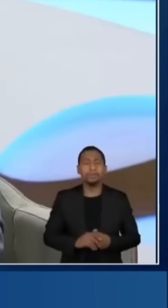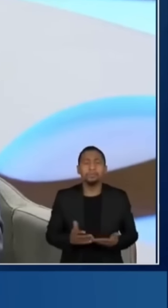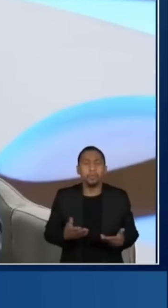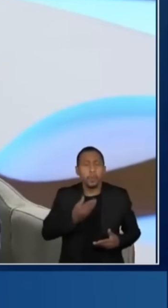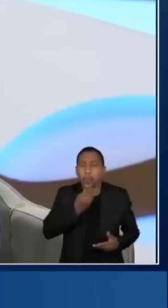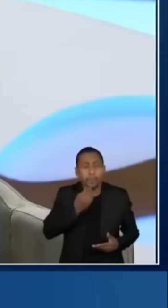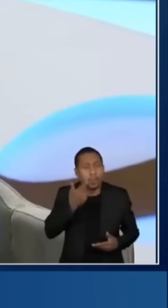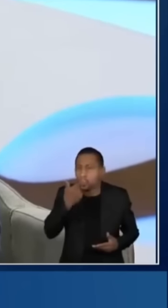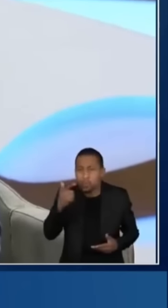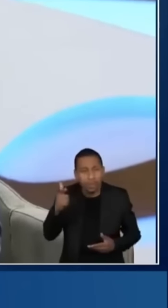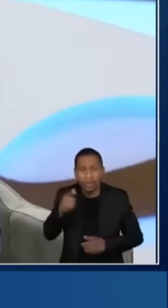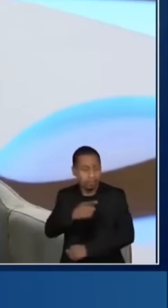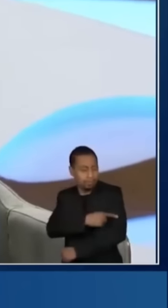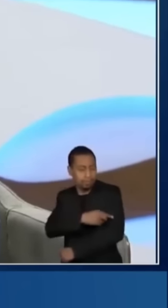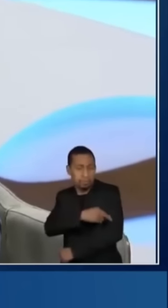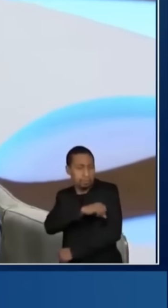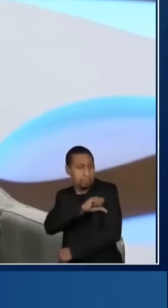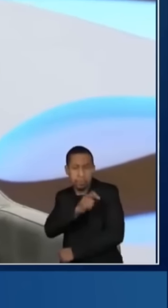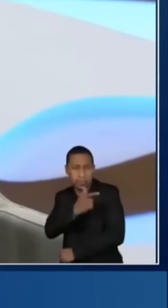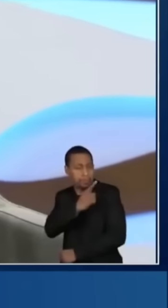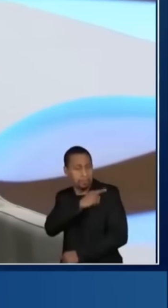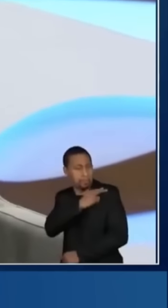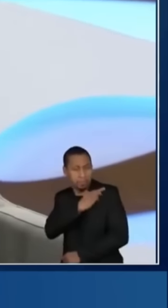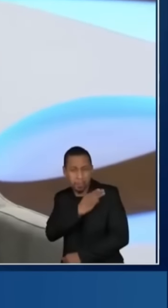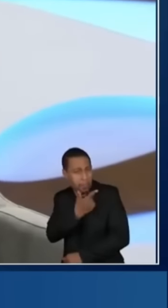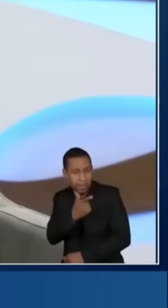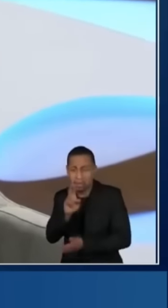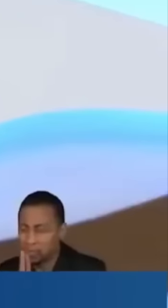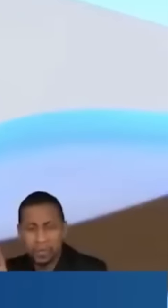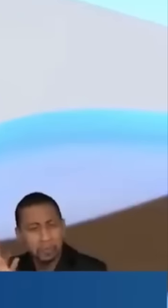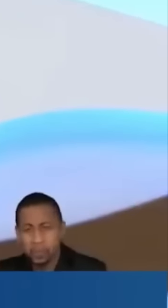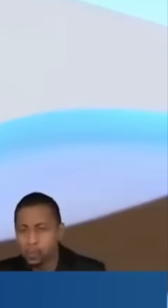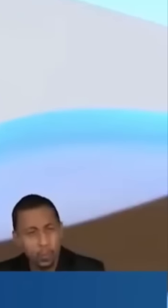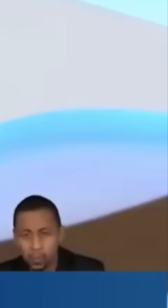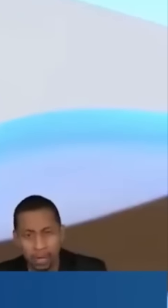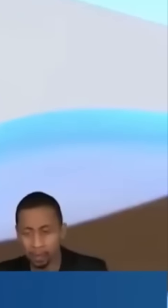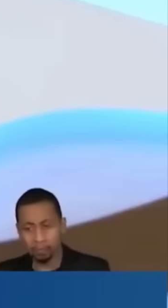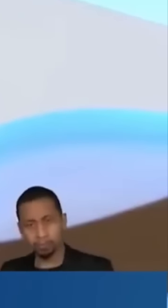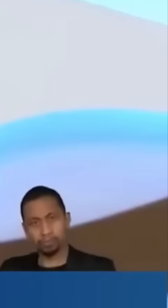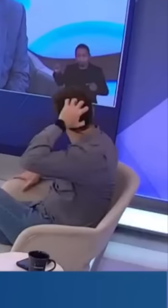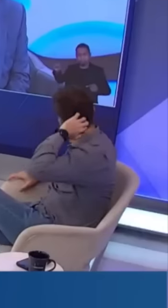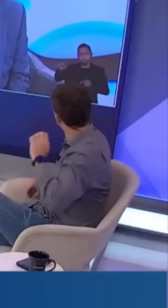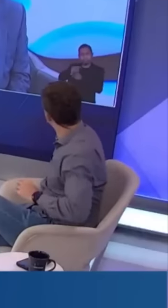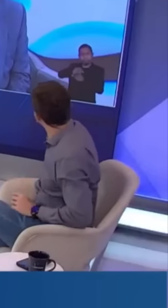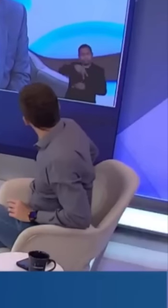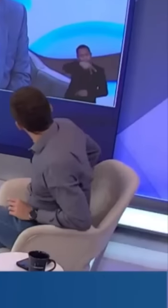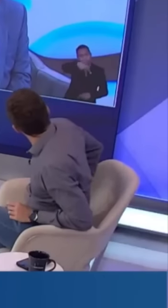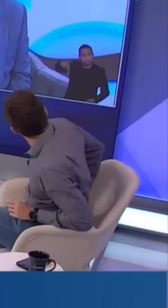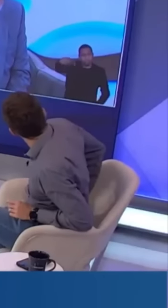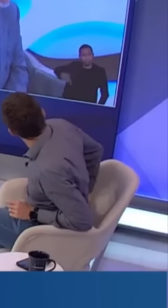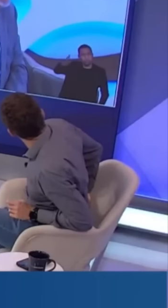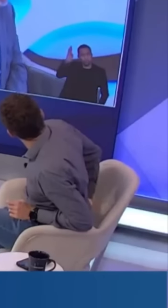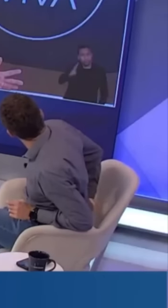ginasial, universitário, contábil, qualquer coisa, ser presidente da República. Mas